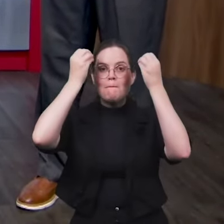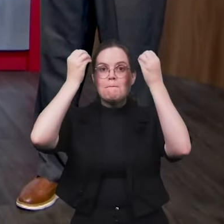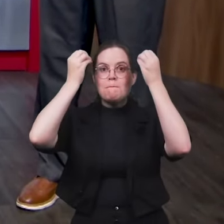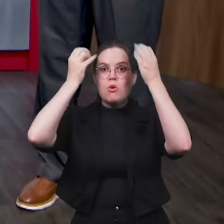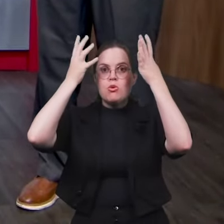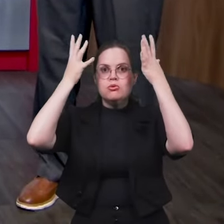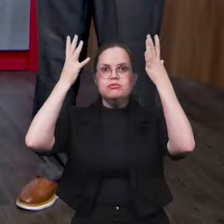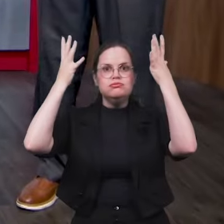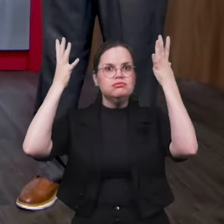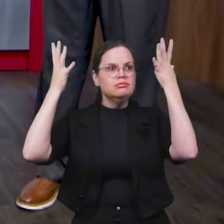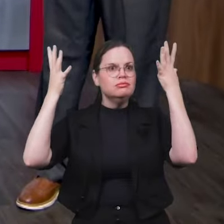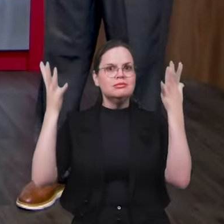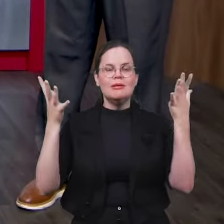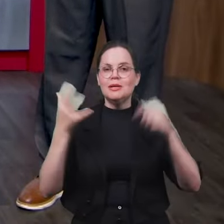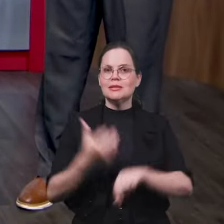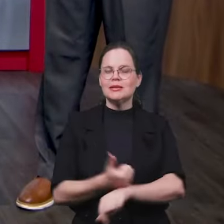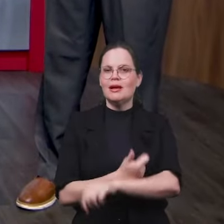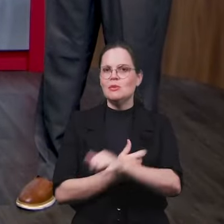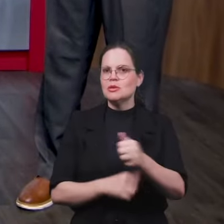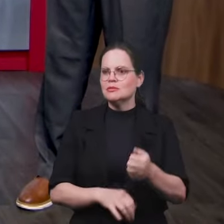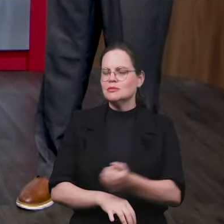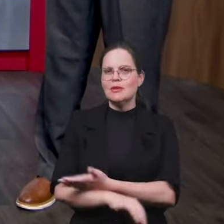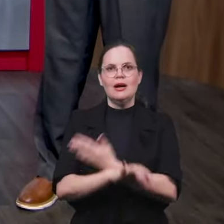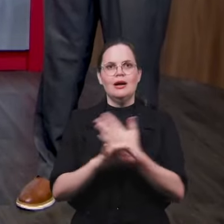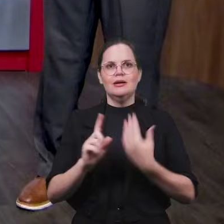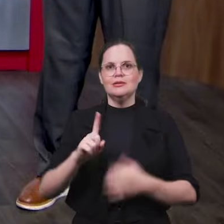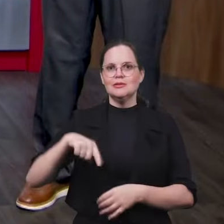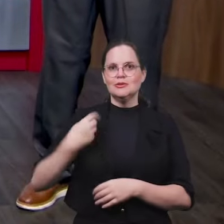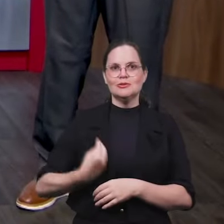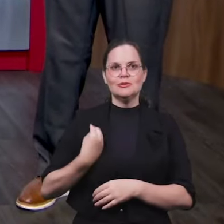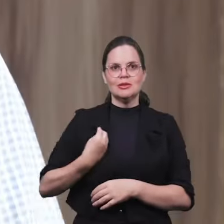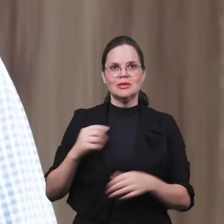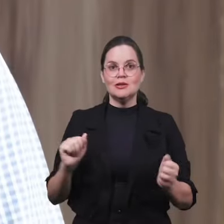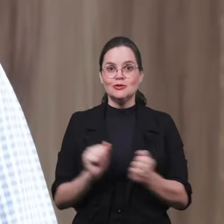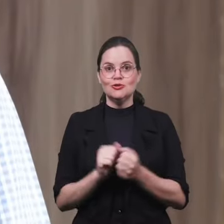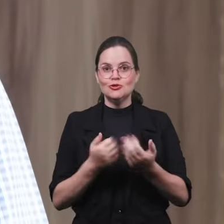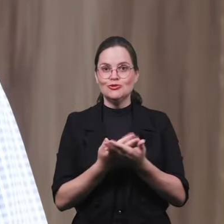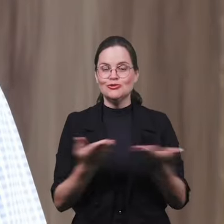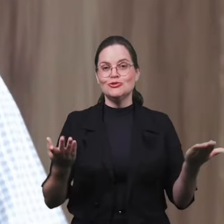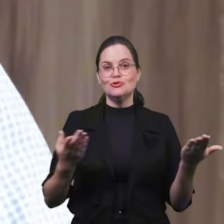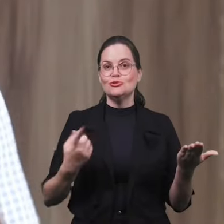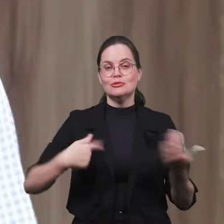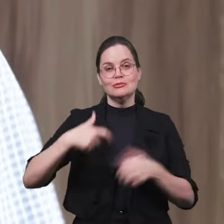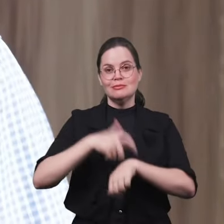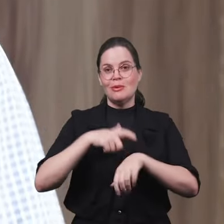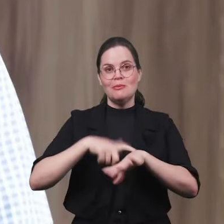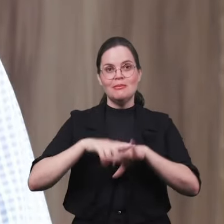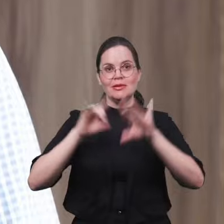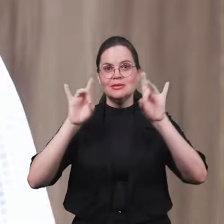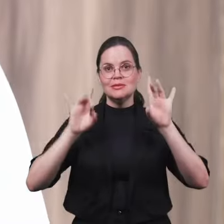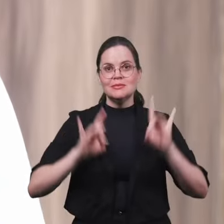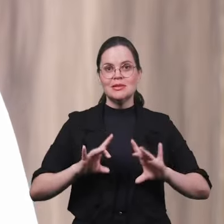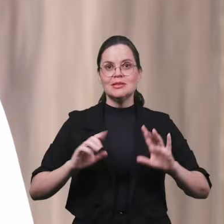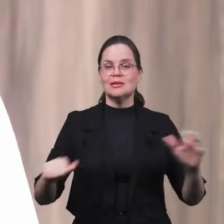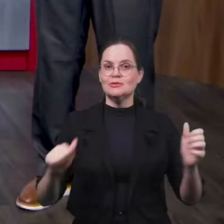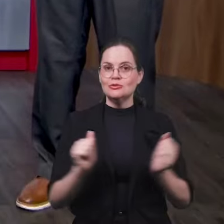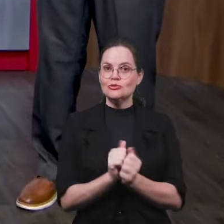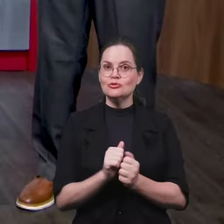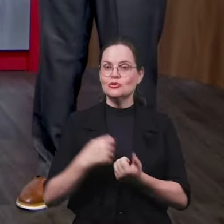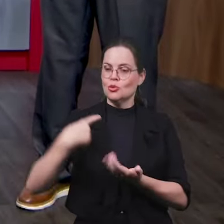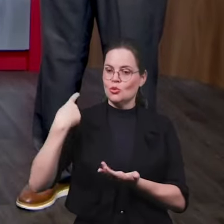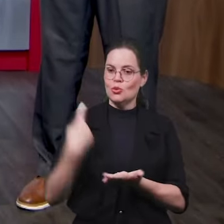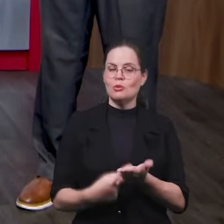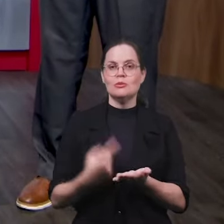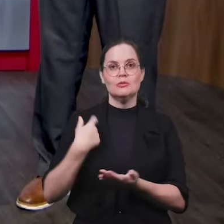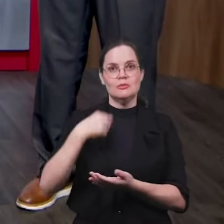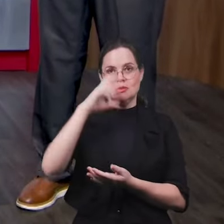explosão das emoções estar aqui, de todos esses momentos, todo esse compromisso com o